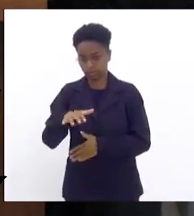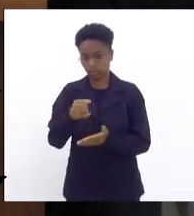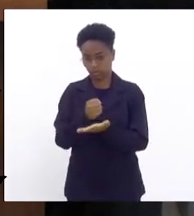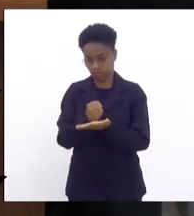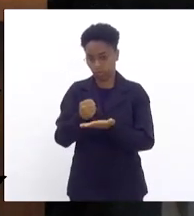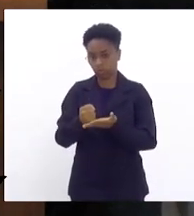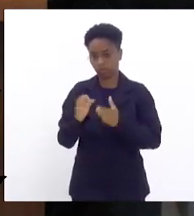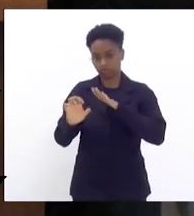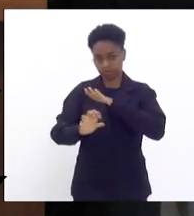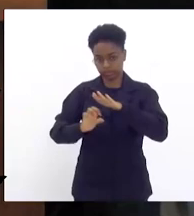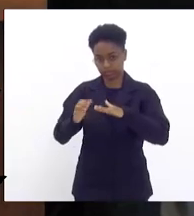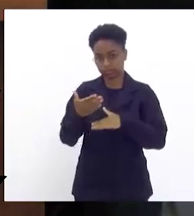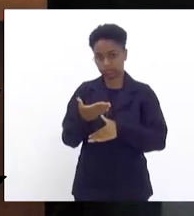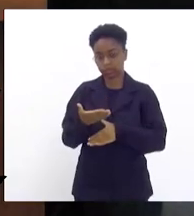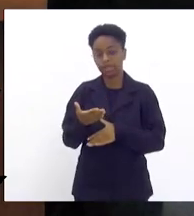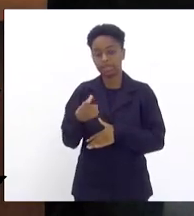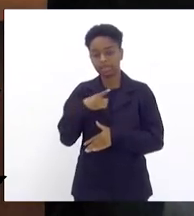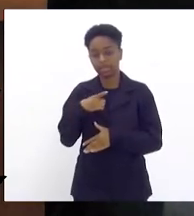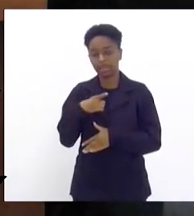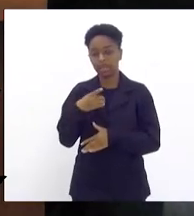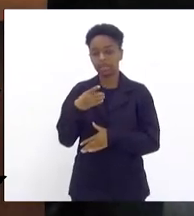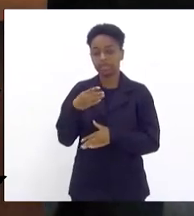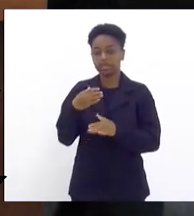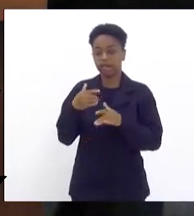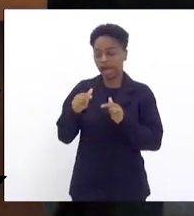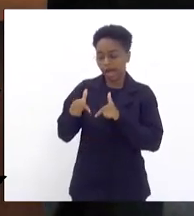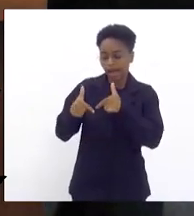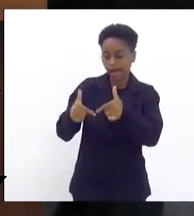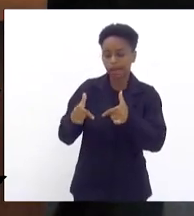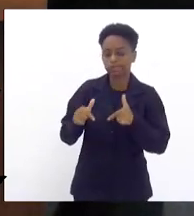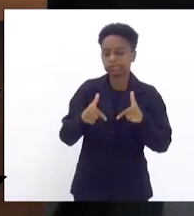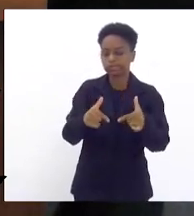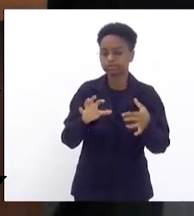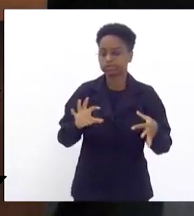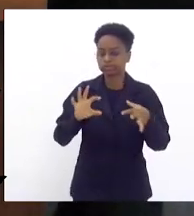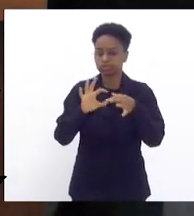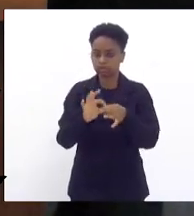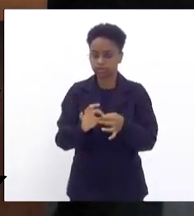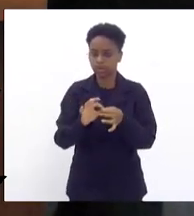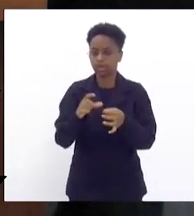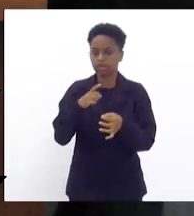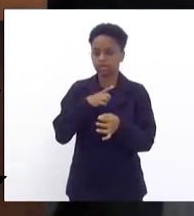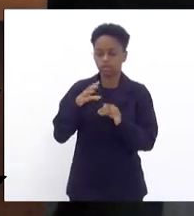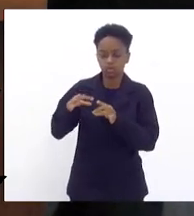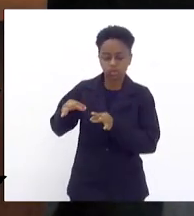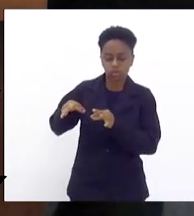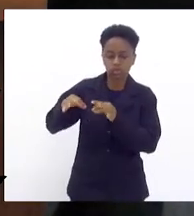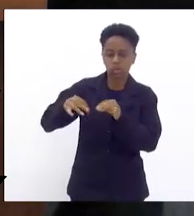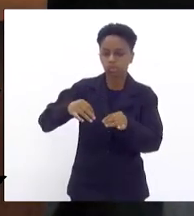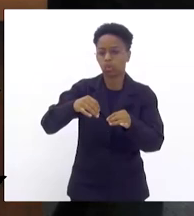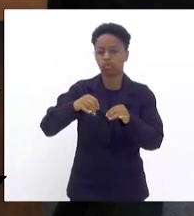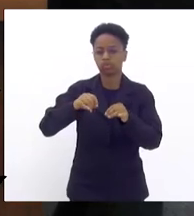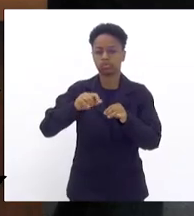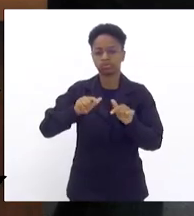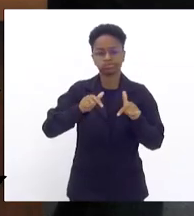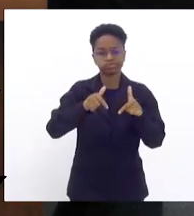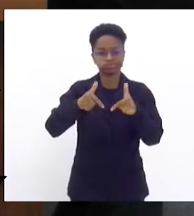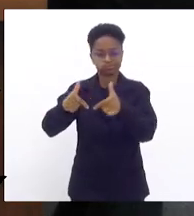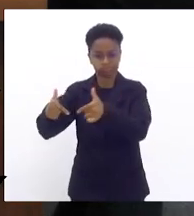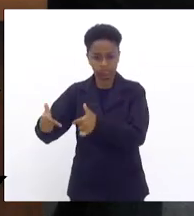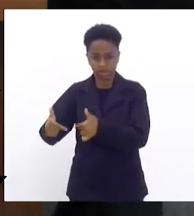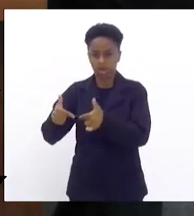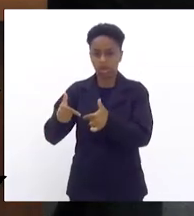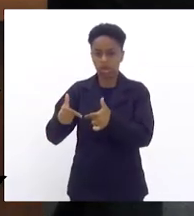47, item 47, serviços, atividades integradas que compreende a totalidade dos serviços a serem prestados